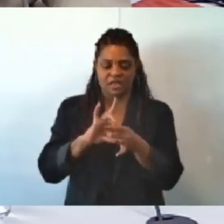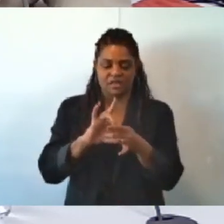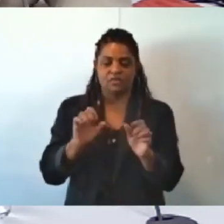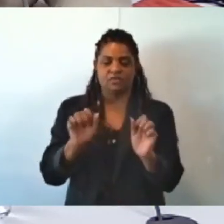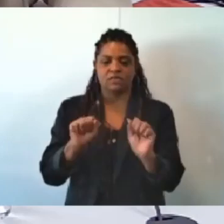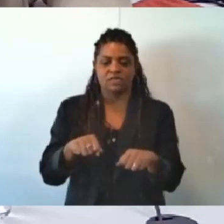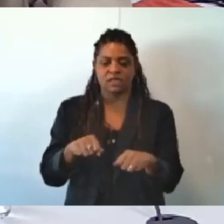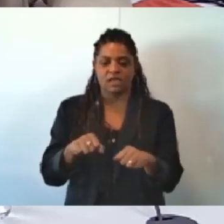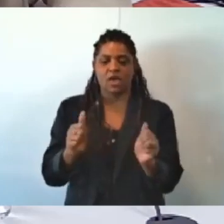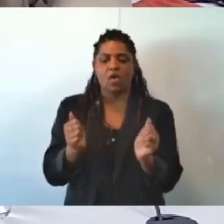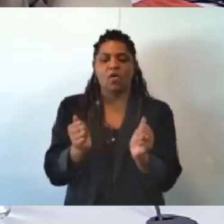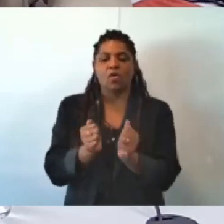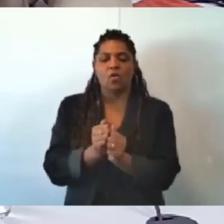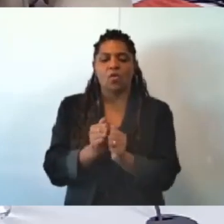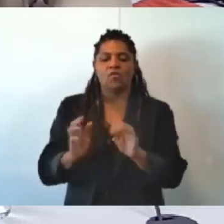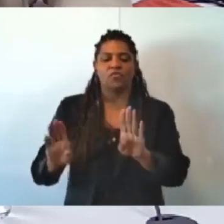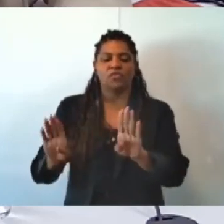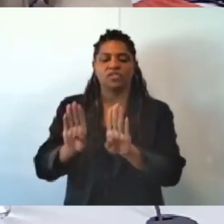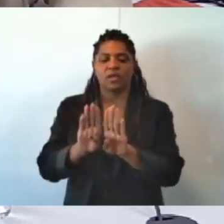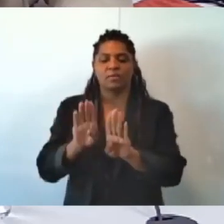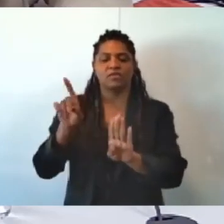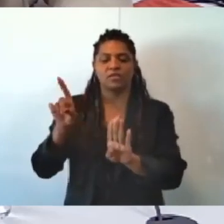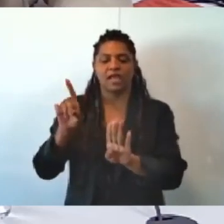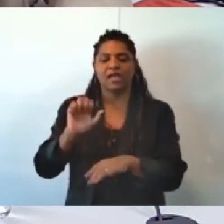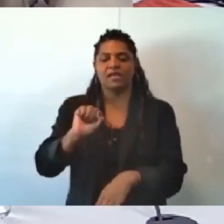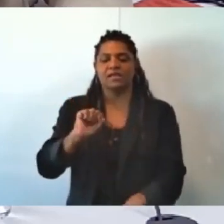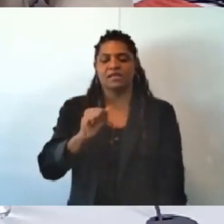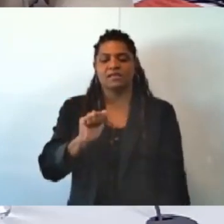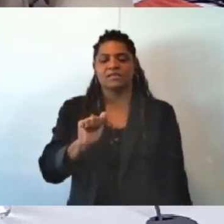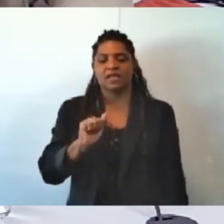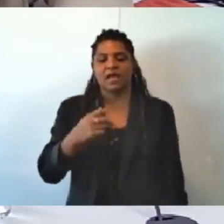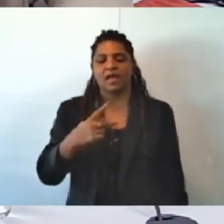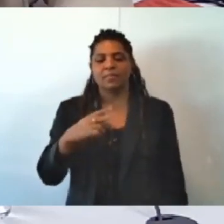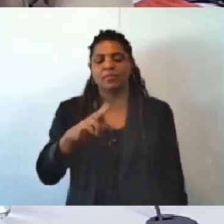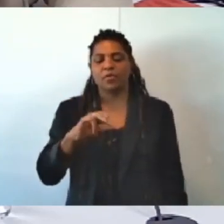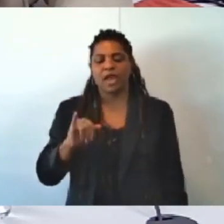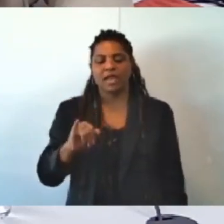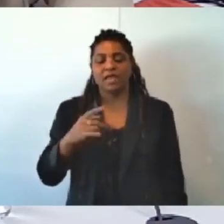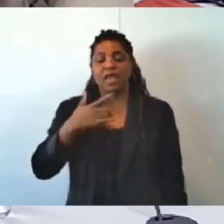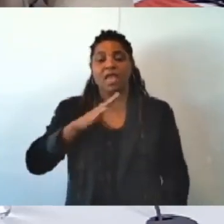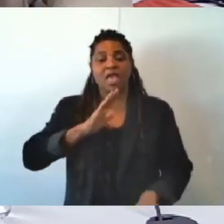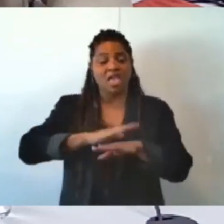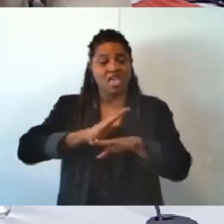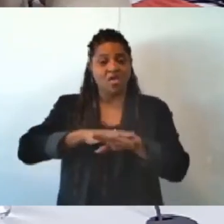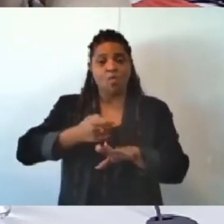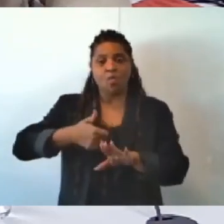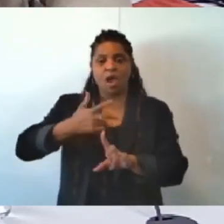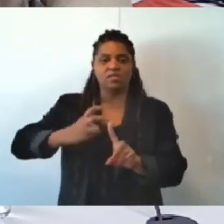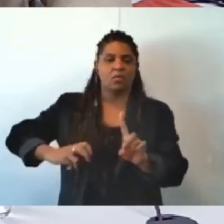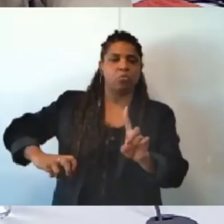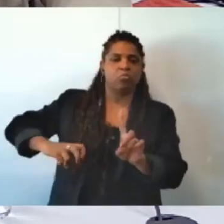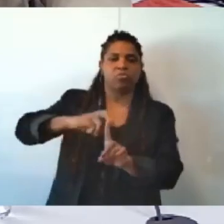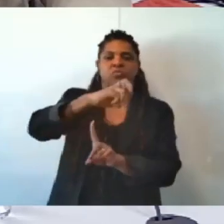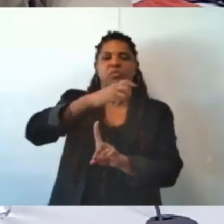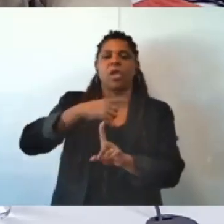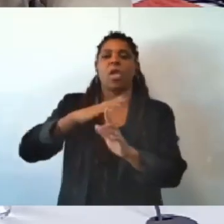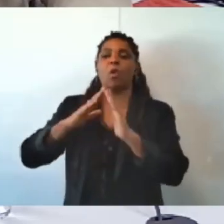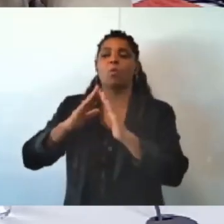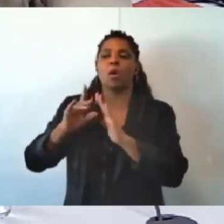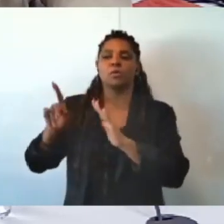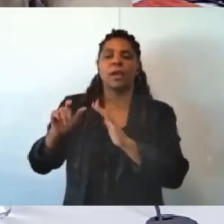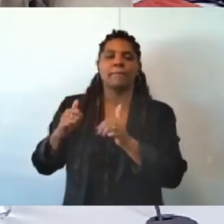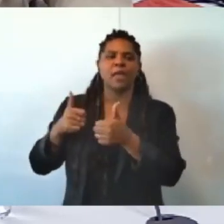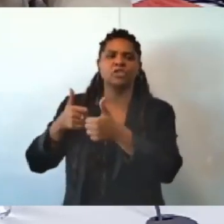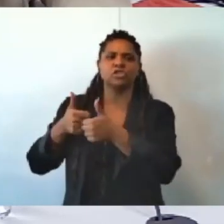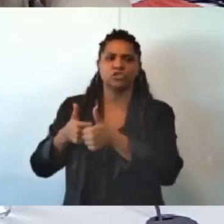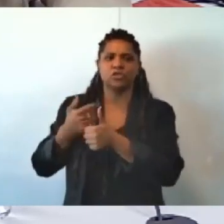eu mesmo quase fui atropelado ali. Ali eu vejo, eu moro ali pertinho, coisa de um quarteirão, o que eu vejo de gente quase